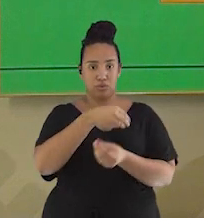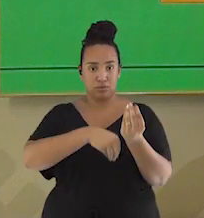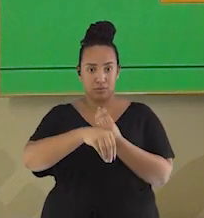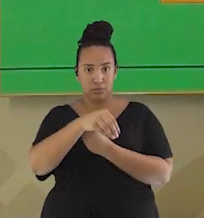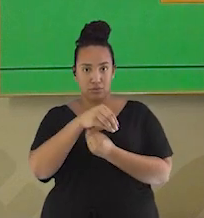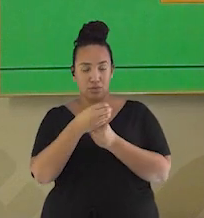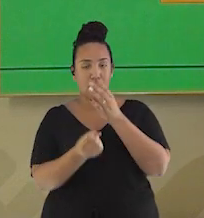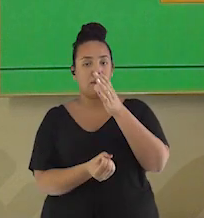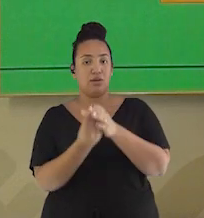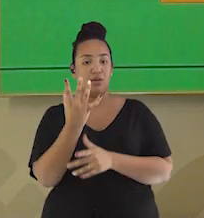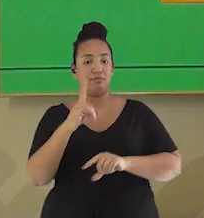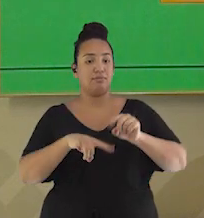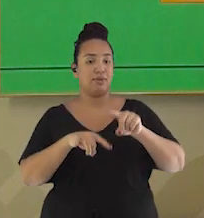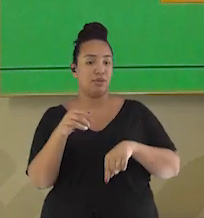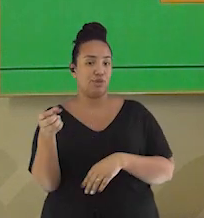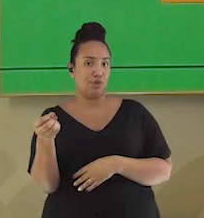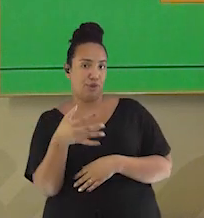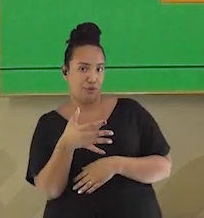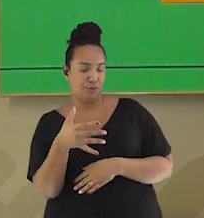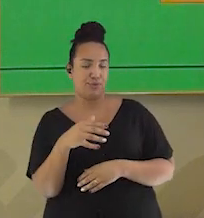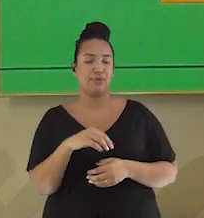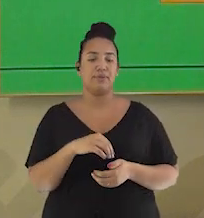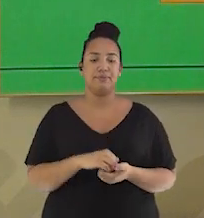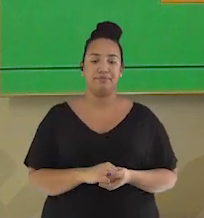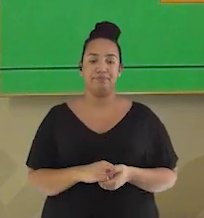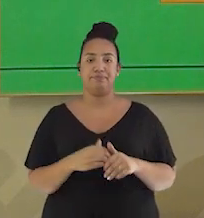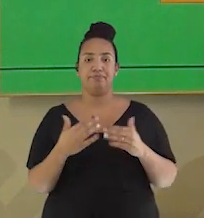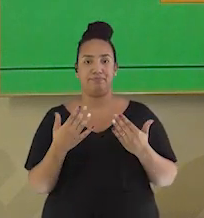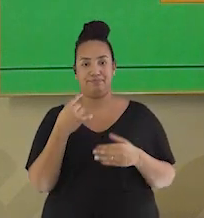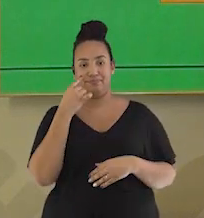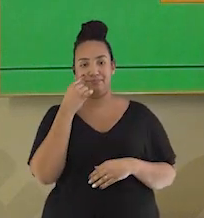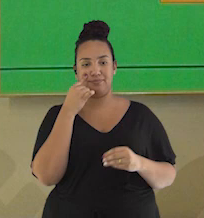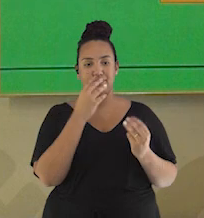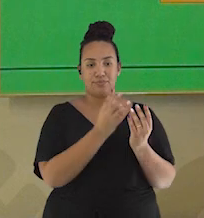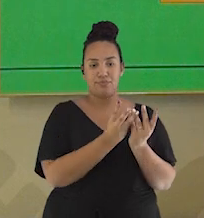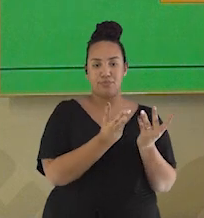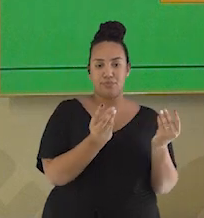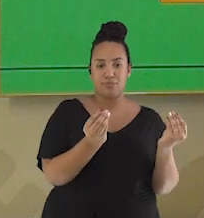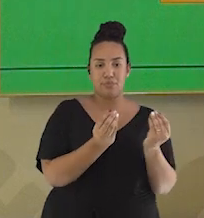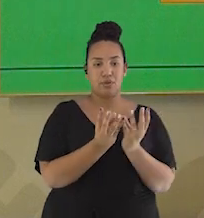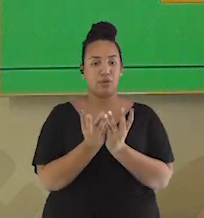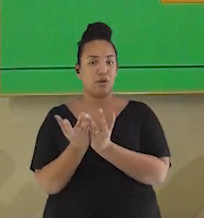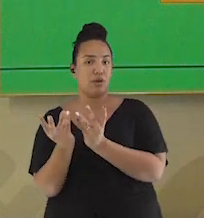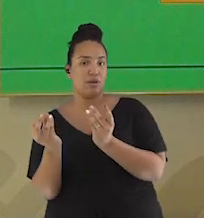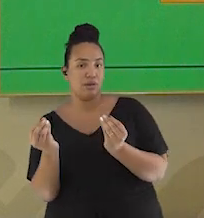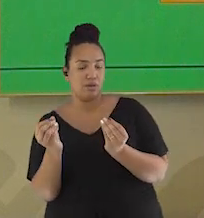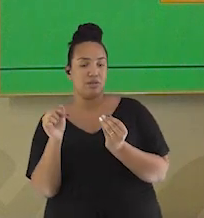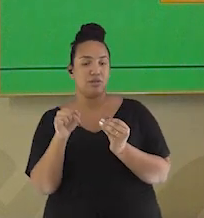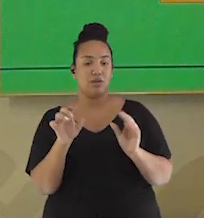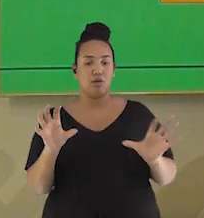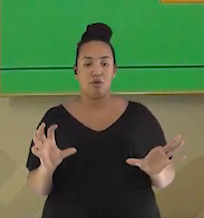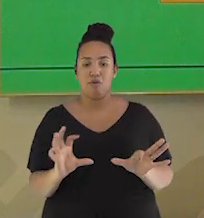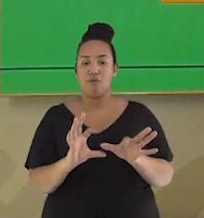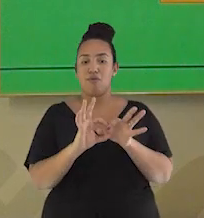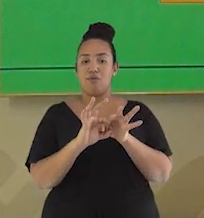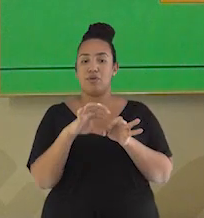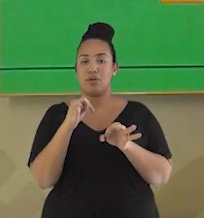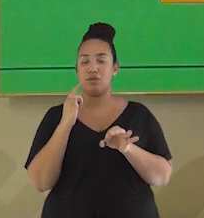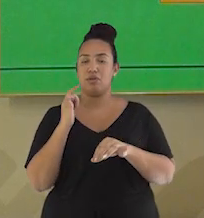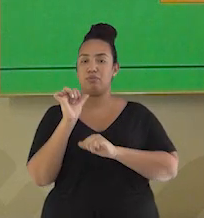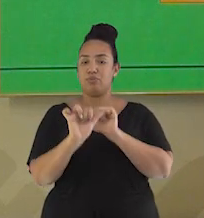transformação forma um produto. Então, assim, temos que reagente são substâncias que se unem, passando